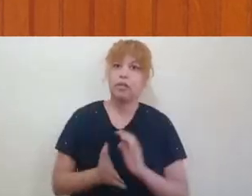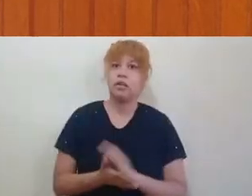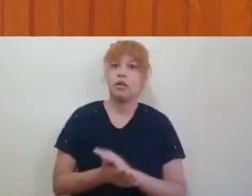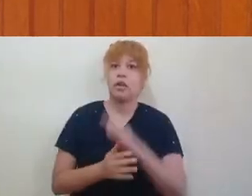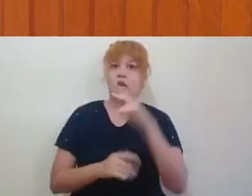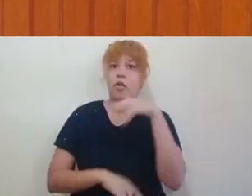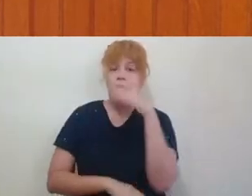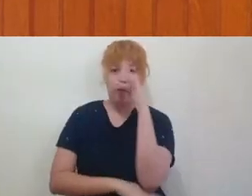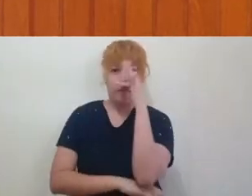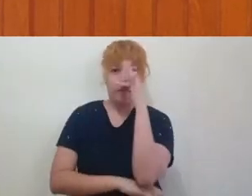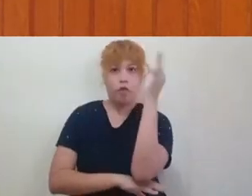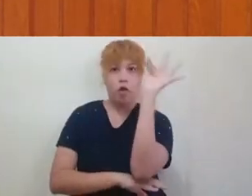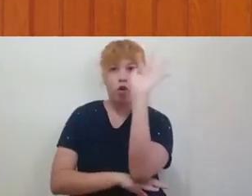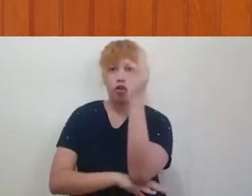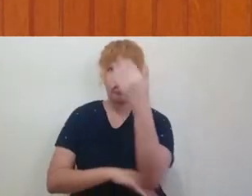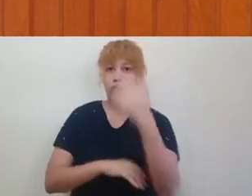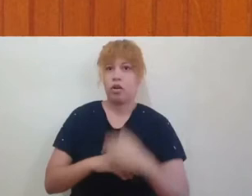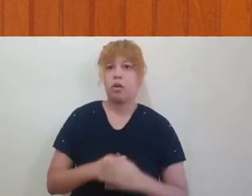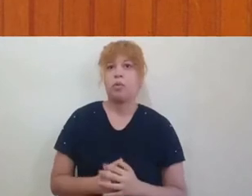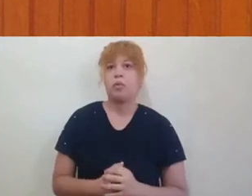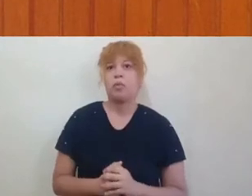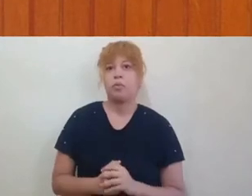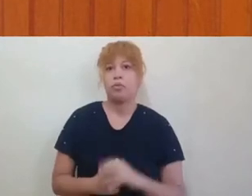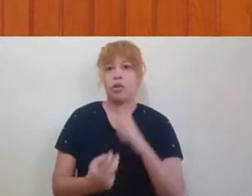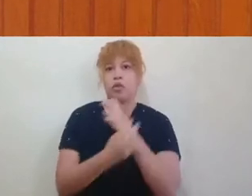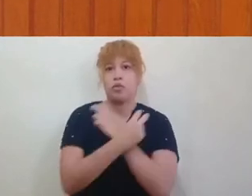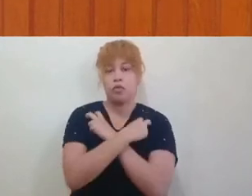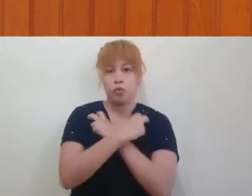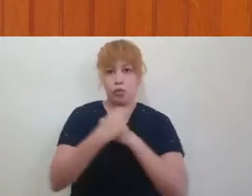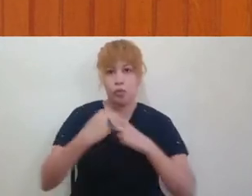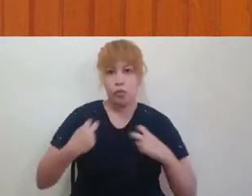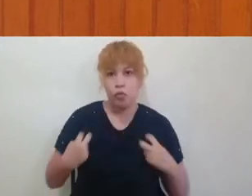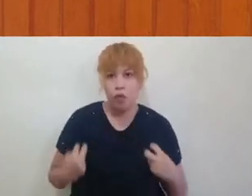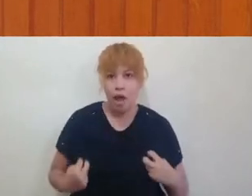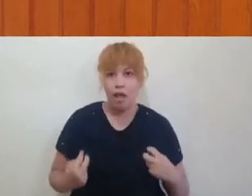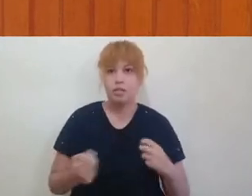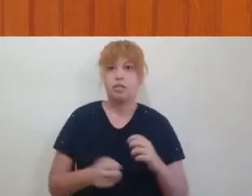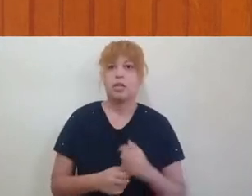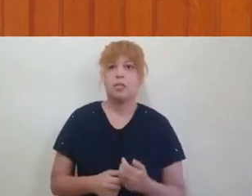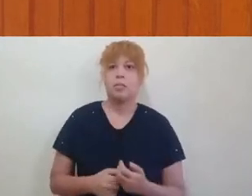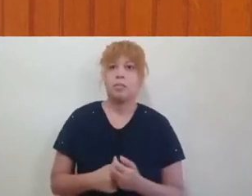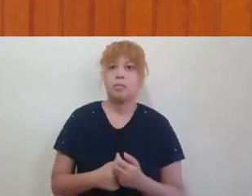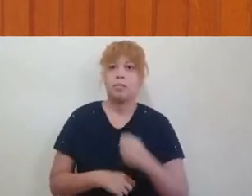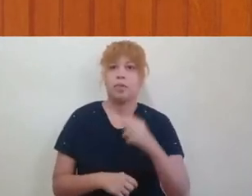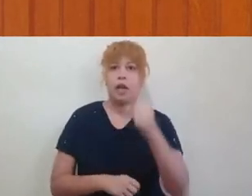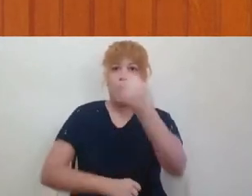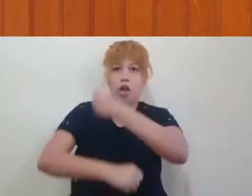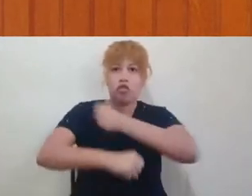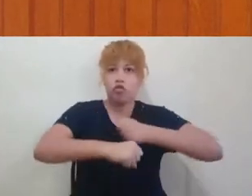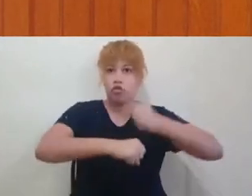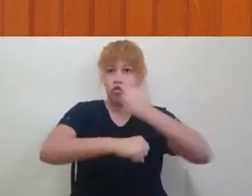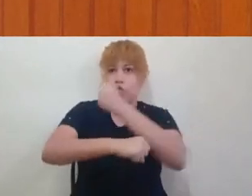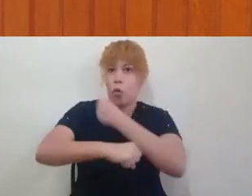UAEDETEC, Ciências Agrícolas, SEDE, Ciências Biológicas, SEDE,